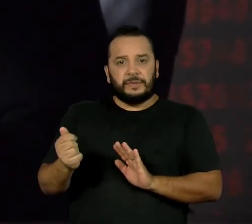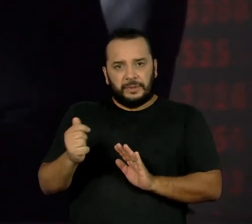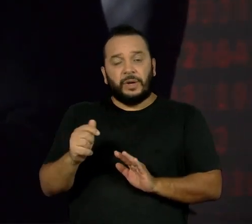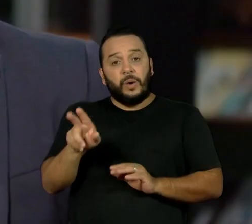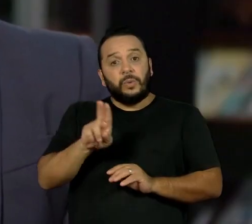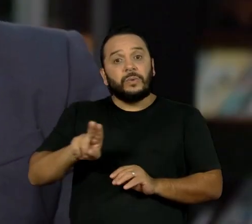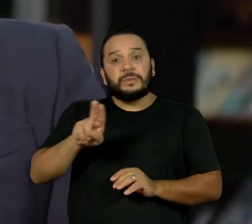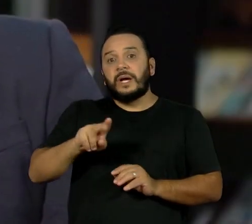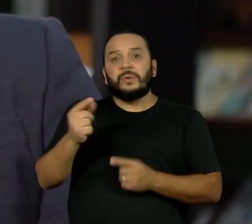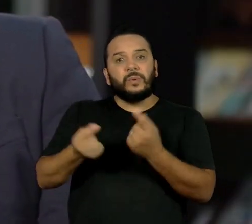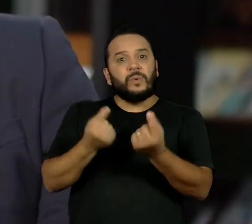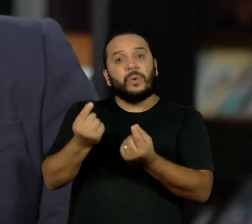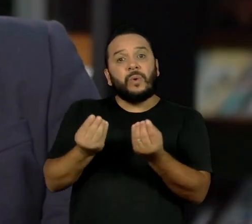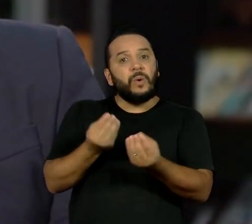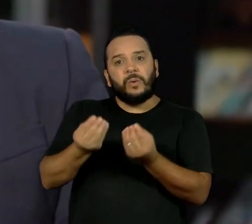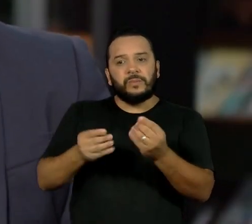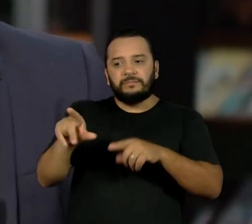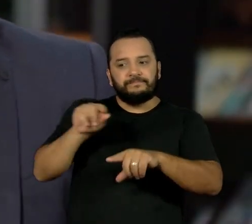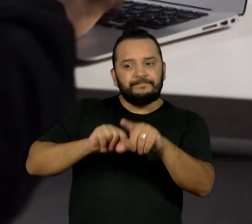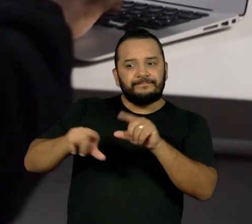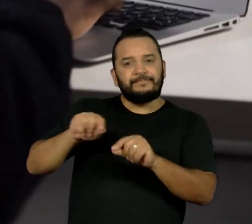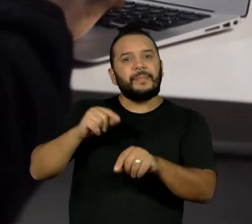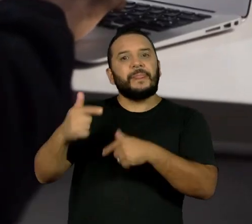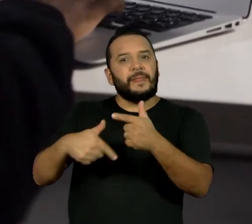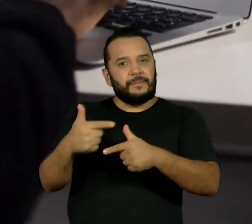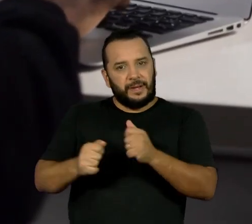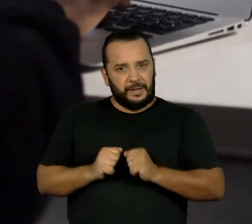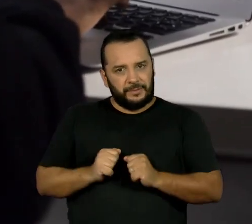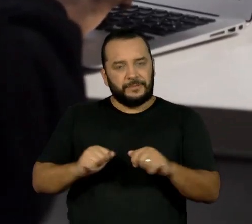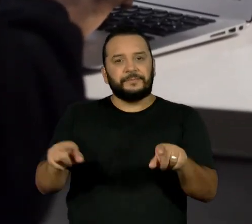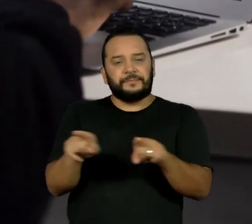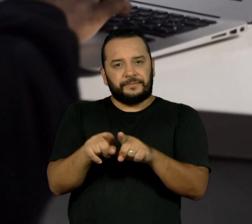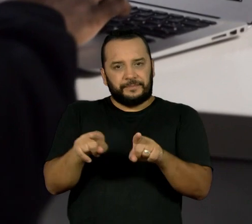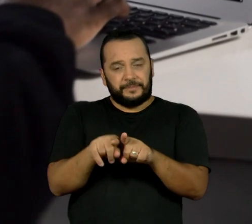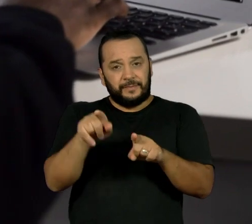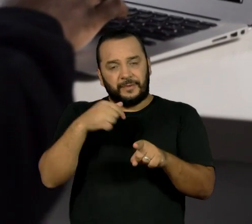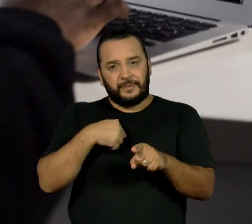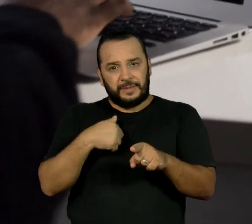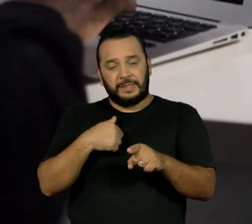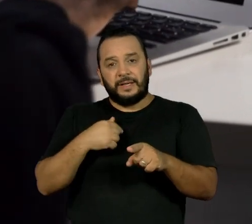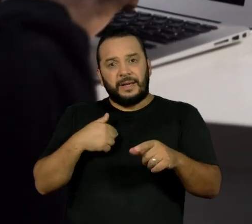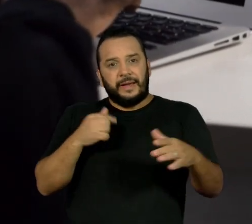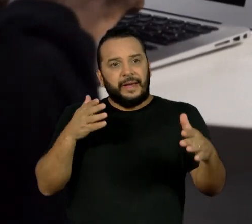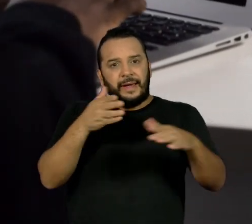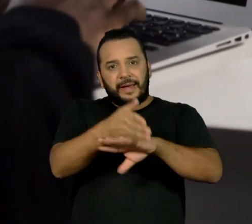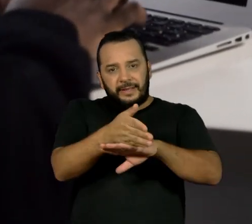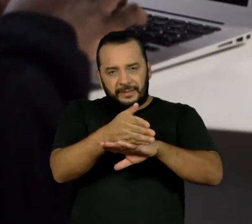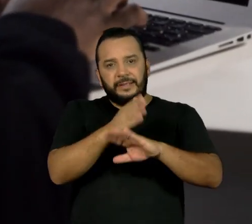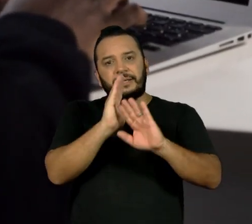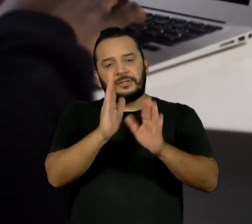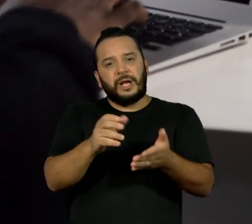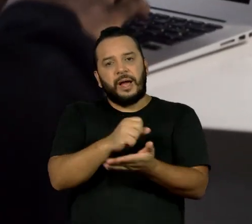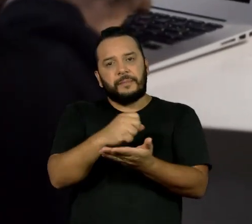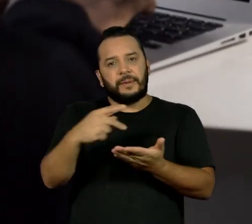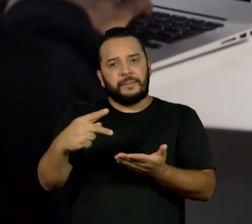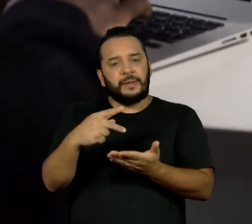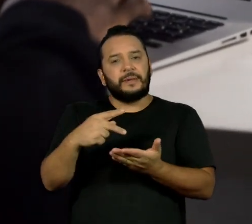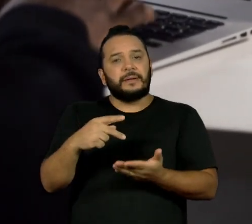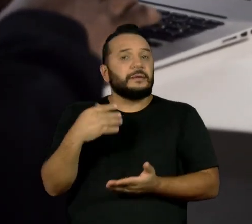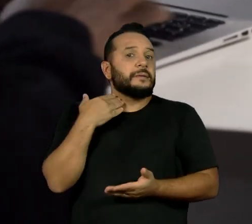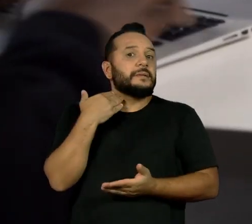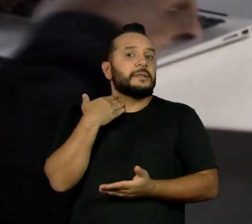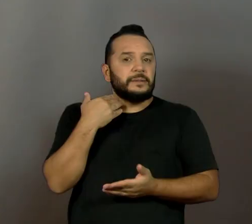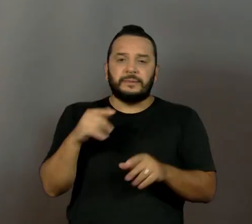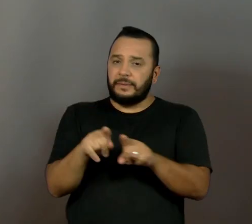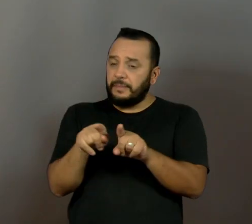empregos, para identificação quando você acessa algum serviço privado ou público, né, como um aplicativo de banco, e na